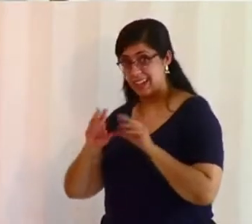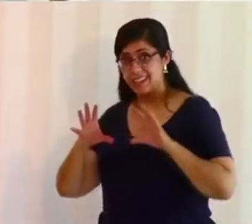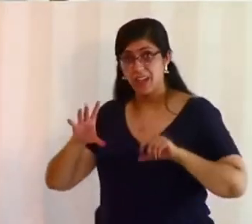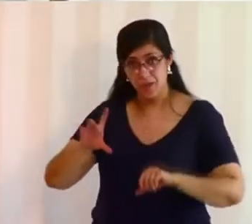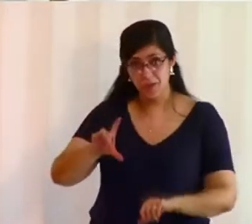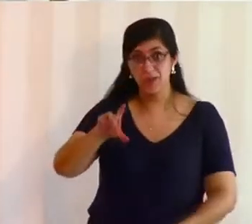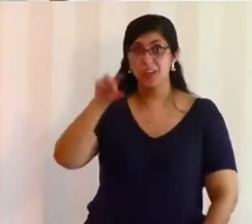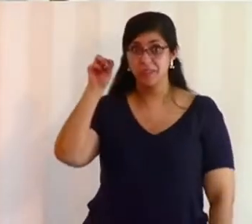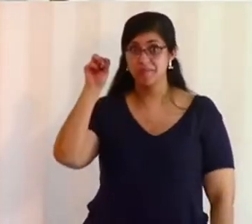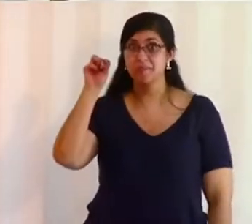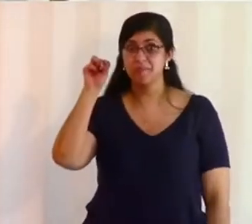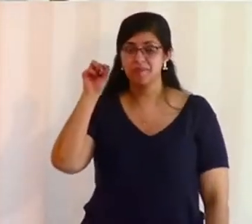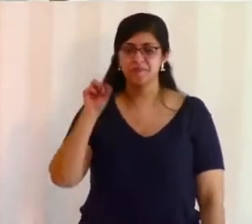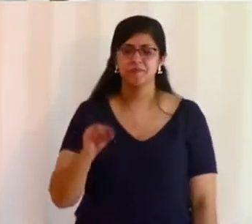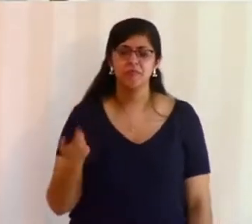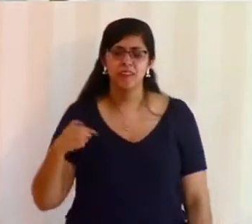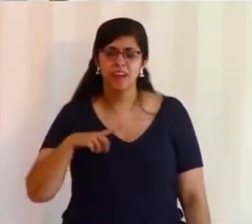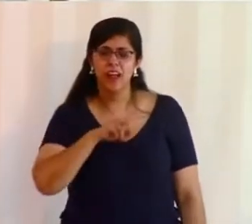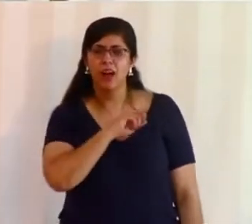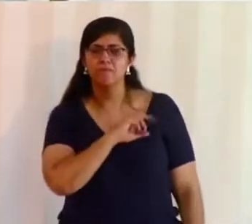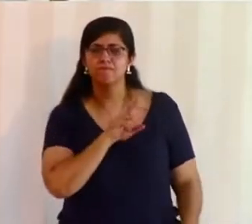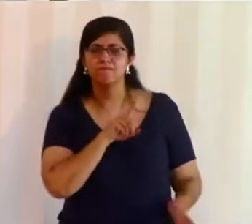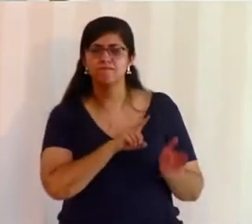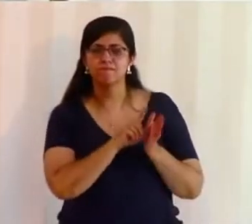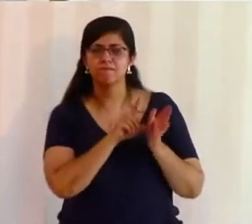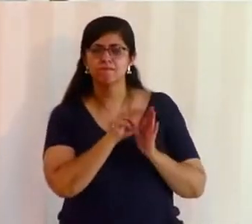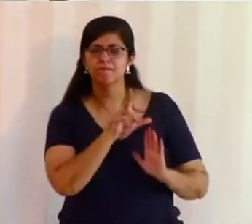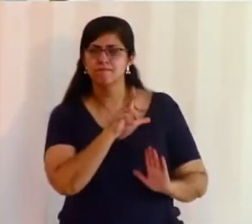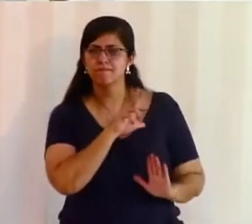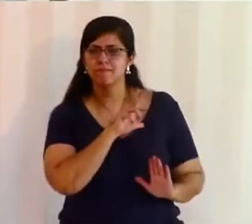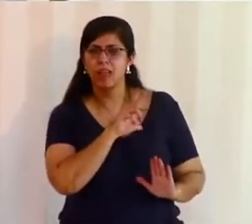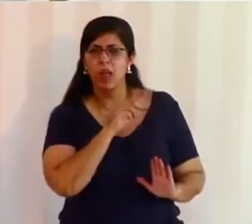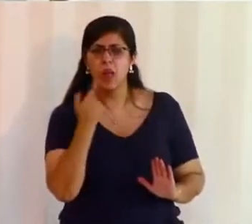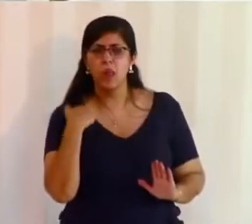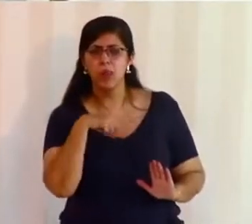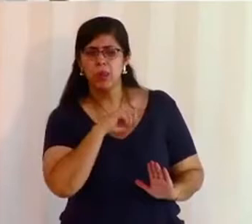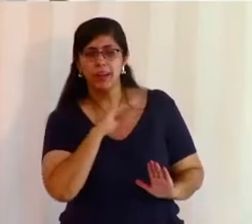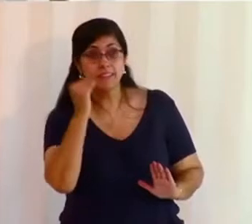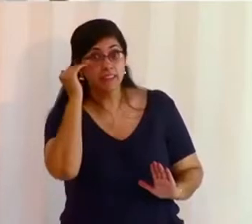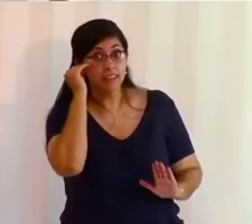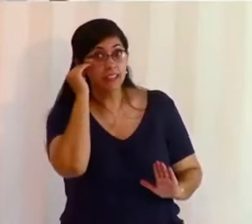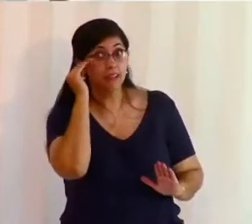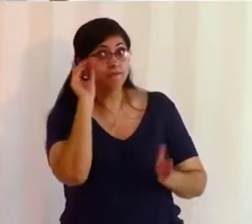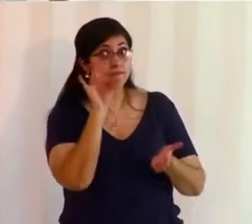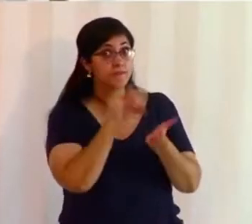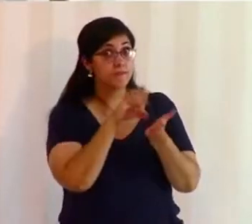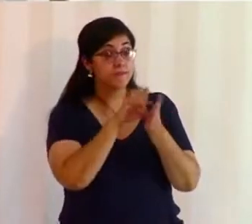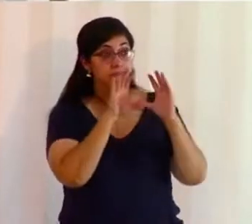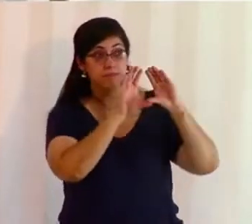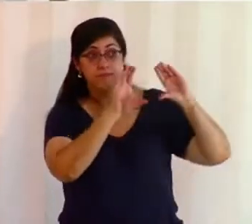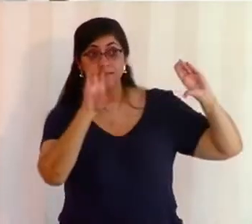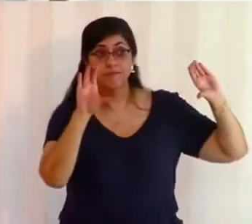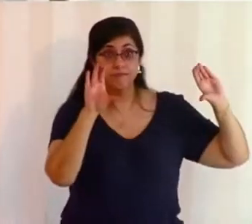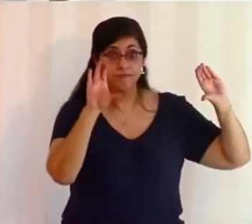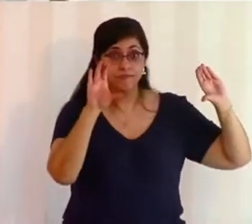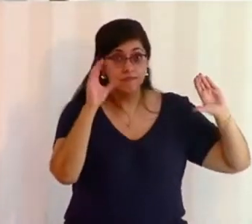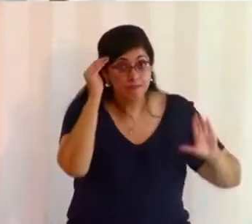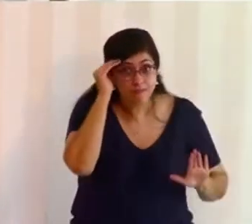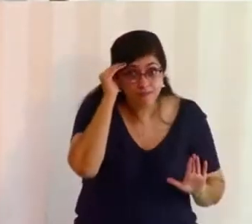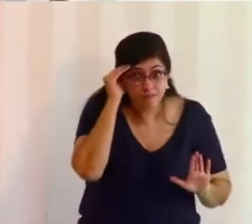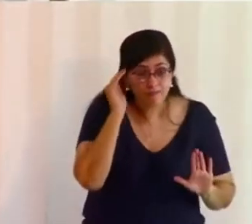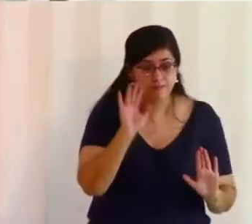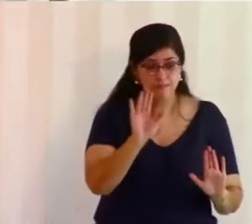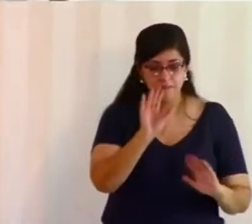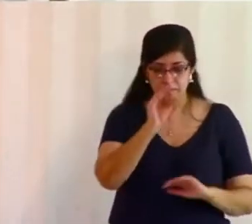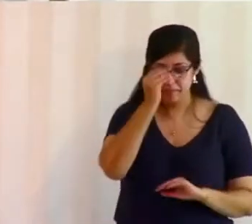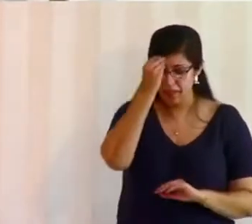sido realmente conscientes, ou estamos conscientes, melhor dizendo, dessa verdade dos céus? Eu não